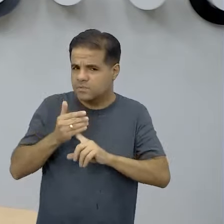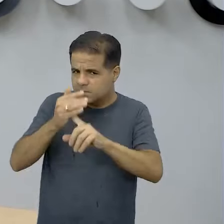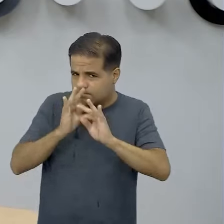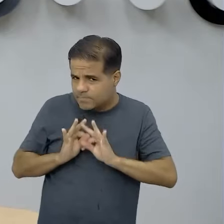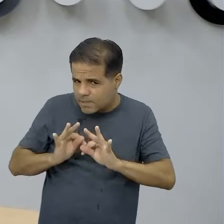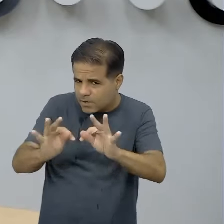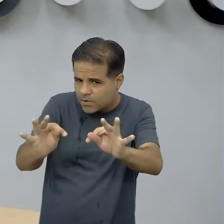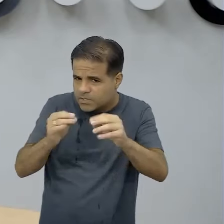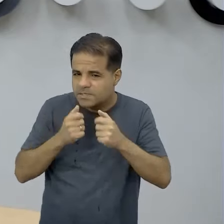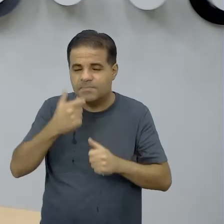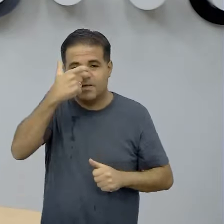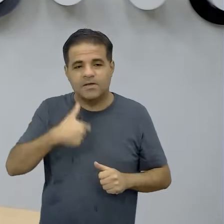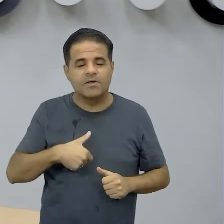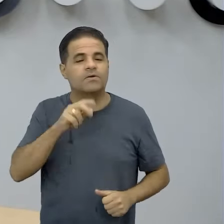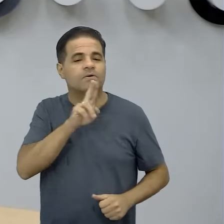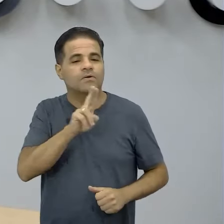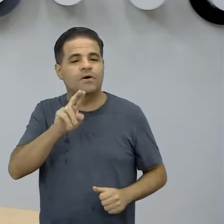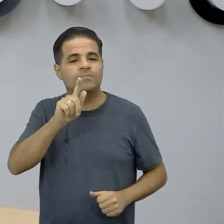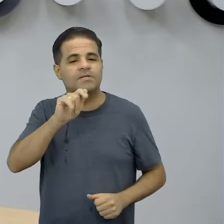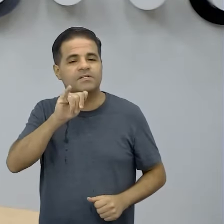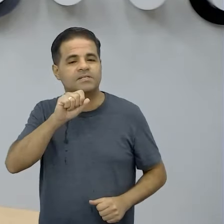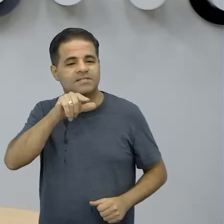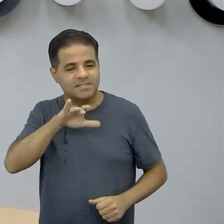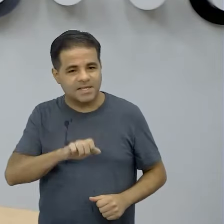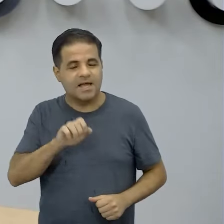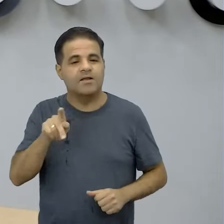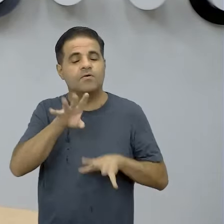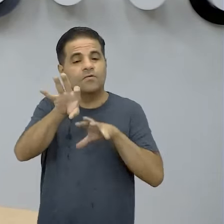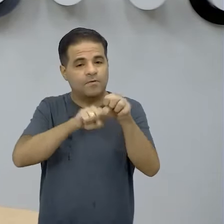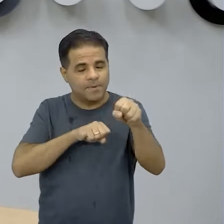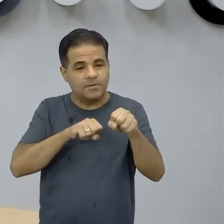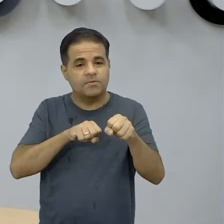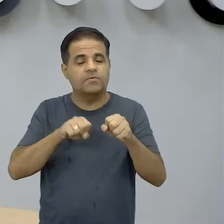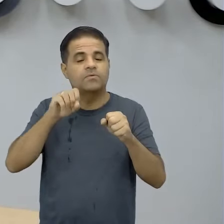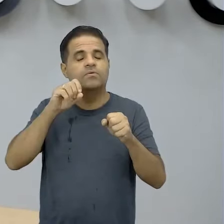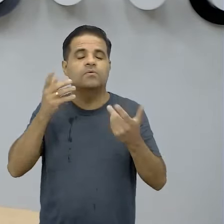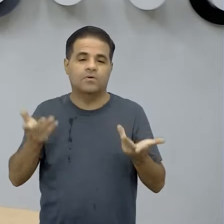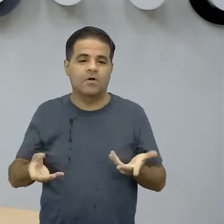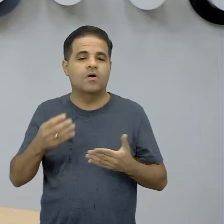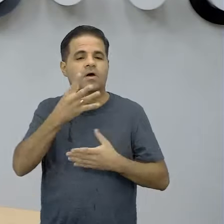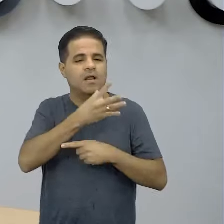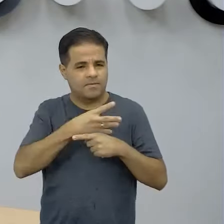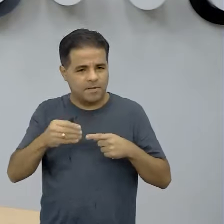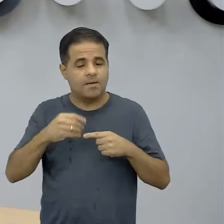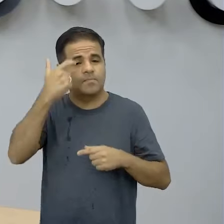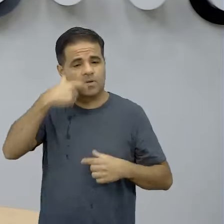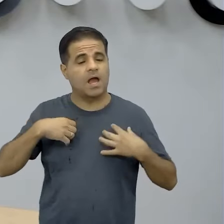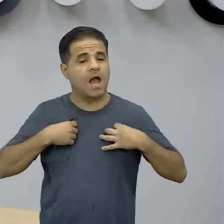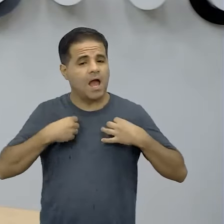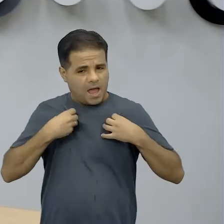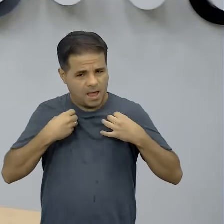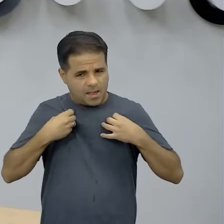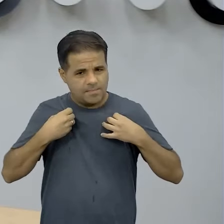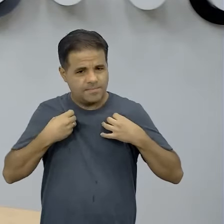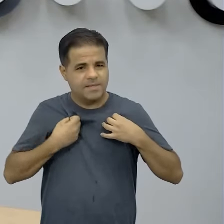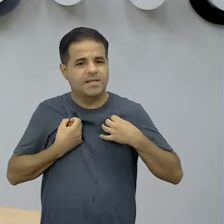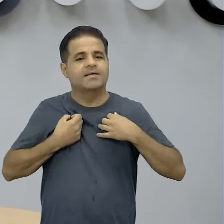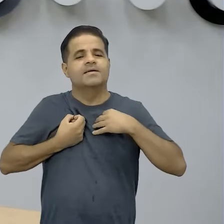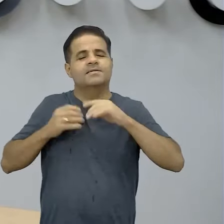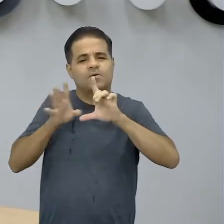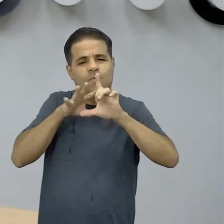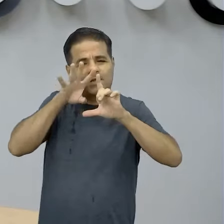tecnologias. Eu sou a Gisele Teles, formadora EFAP. Hoje eu estou vestida com uma camisa